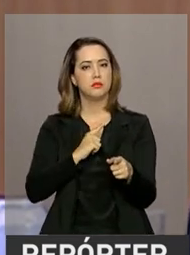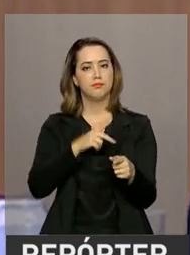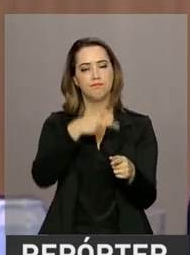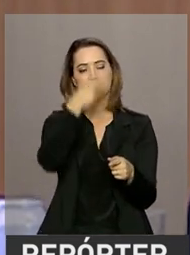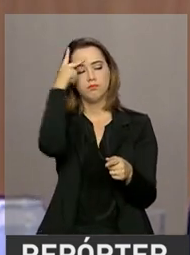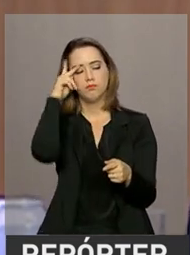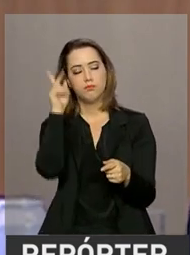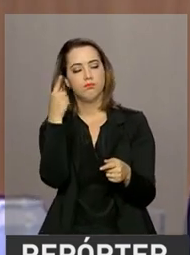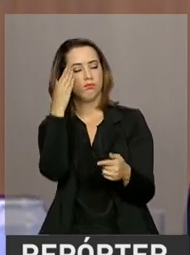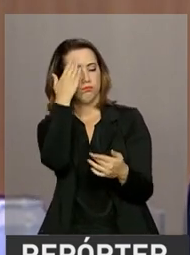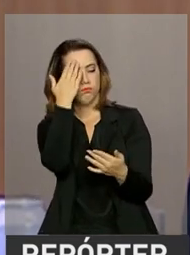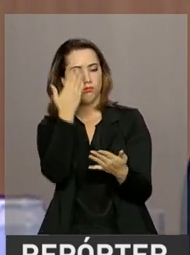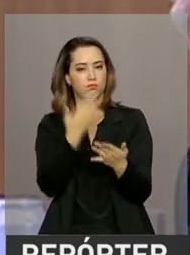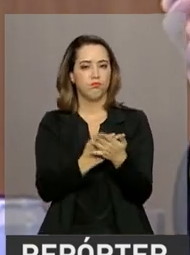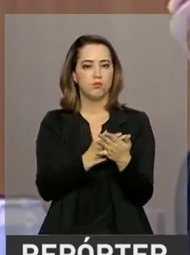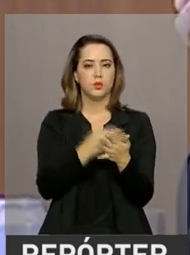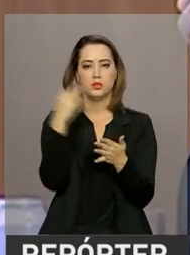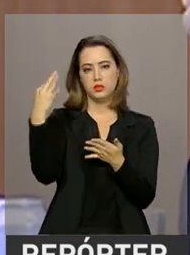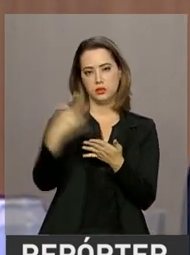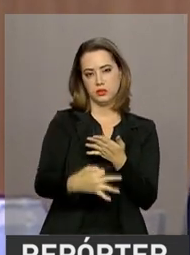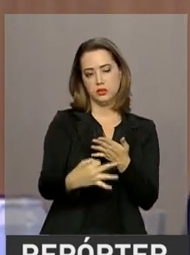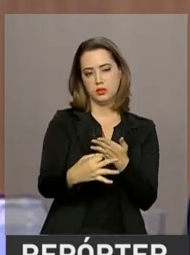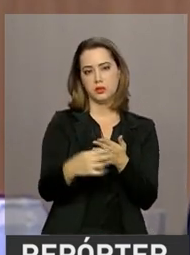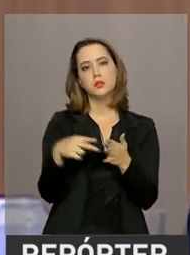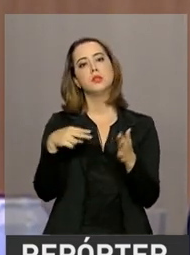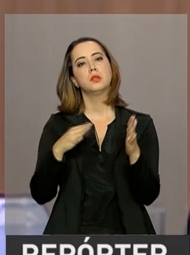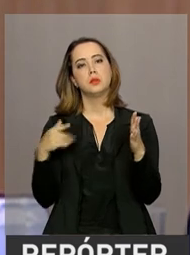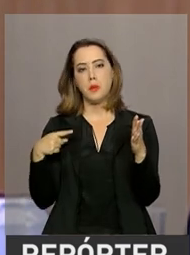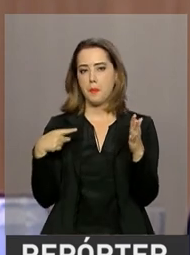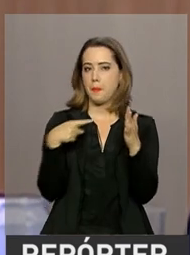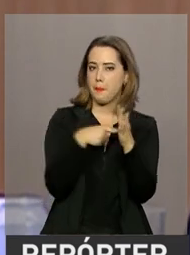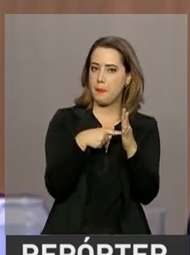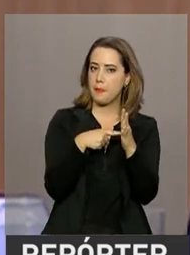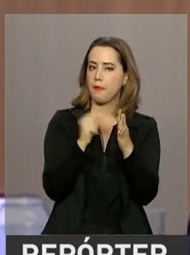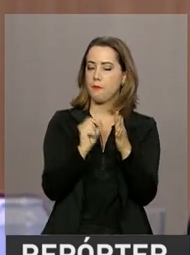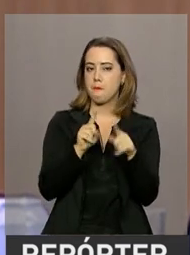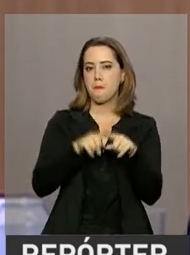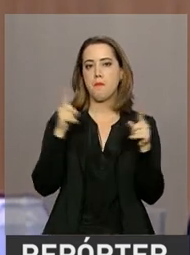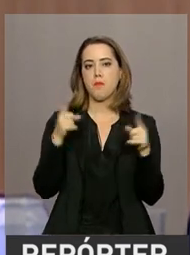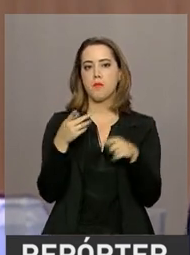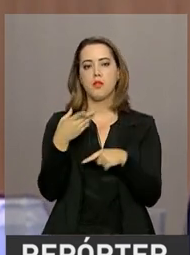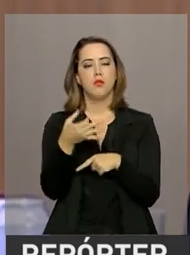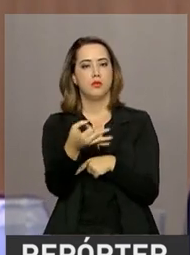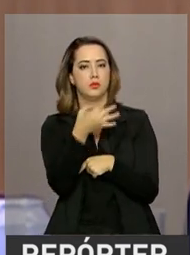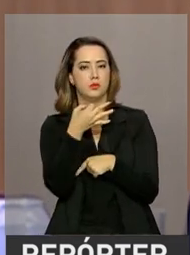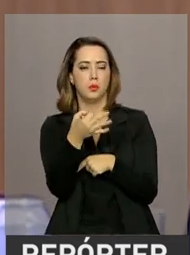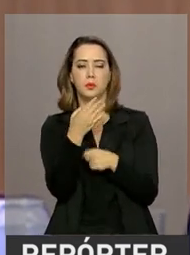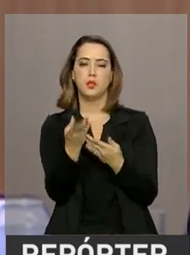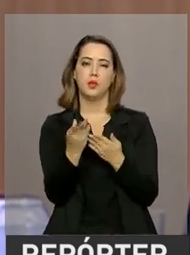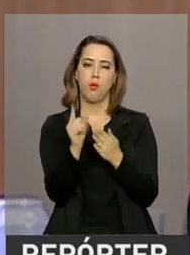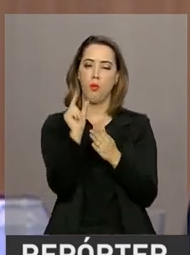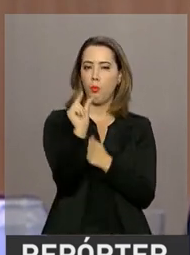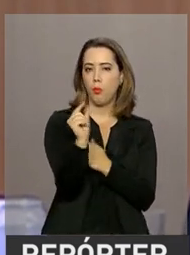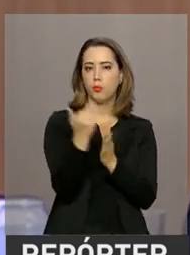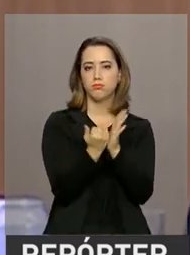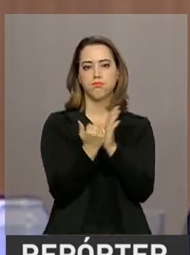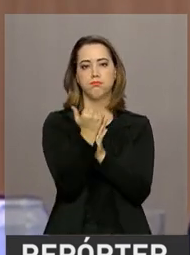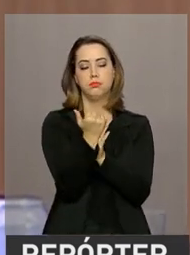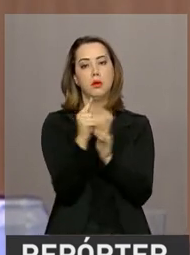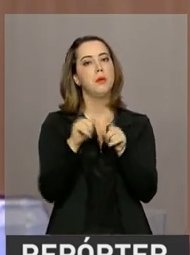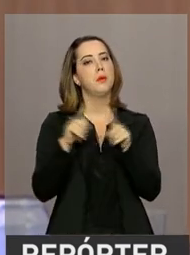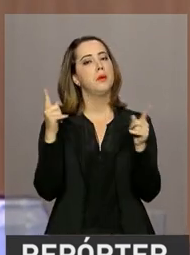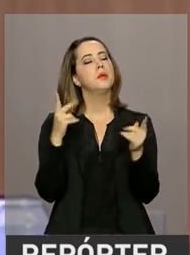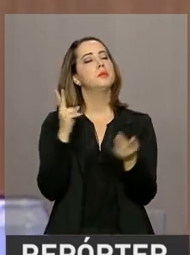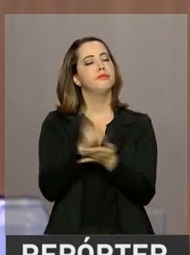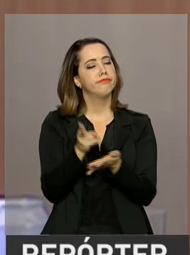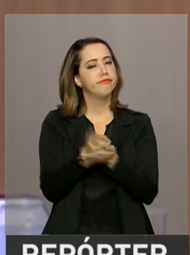ser a projeção exata do Banco Central acham que pode ser um pouco acima Mas mesmo nesse